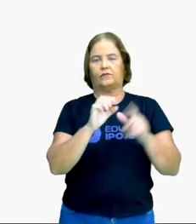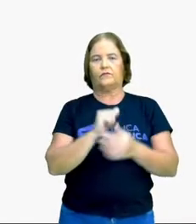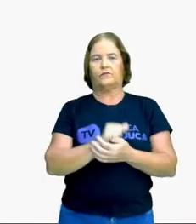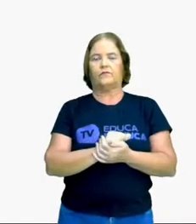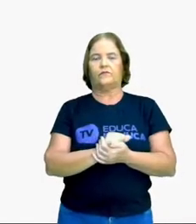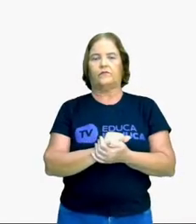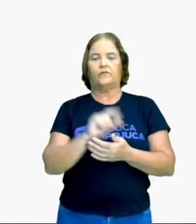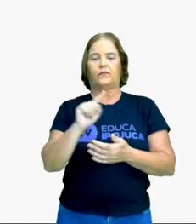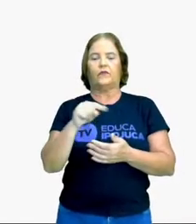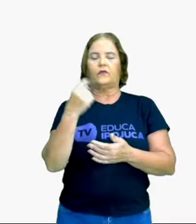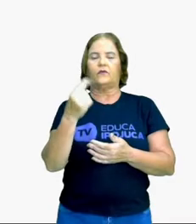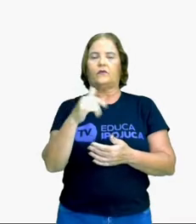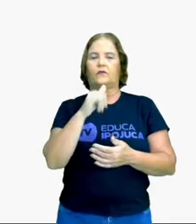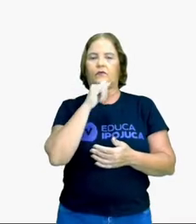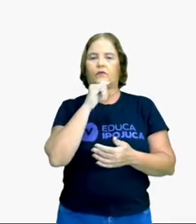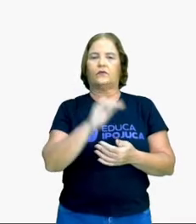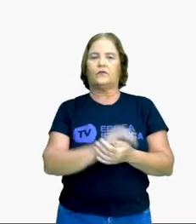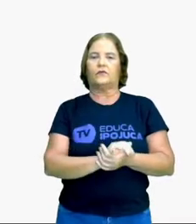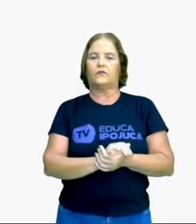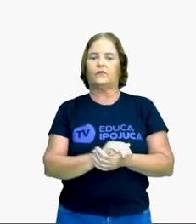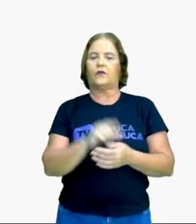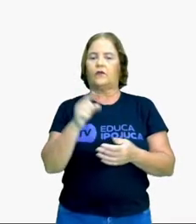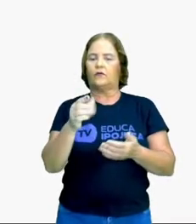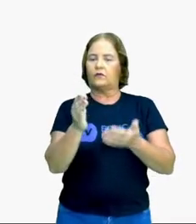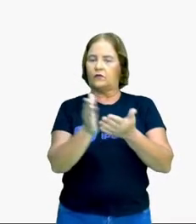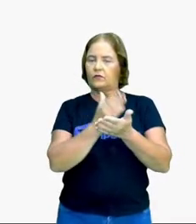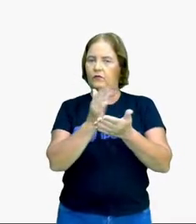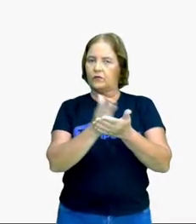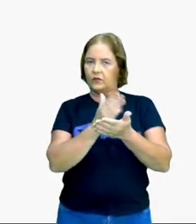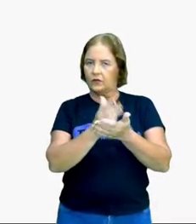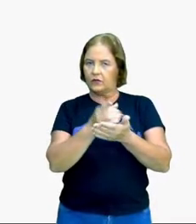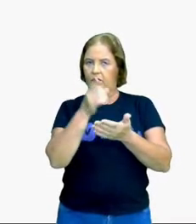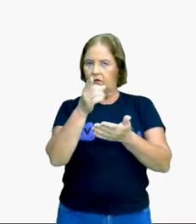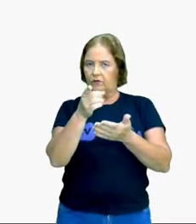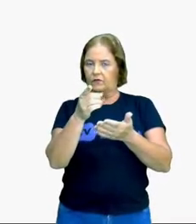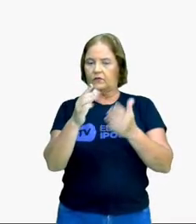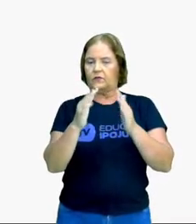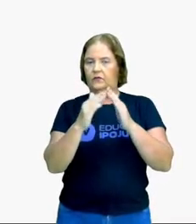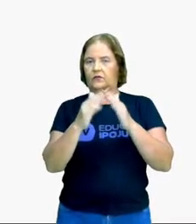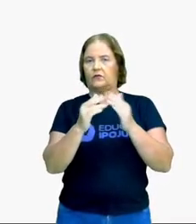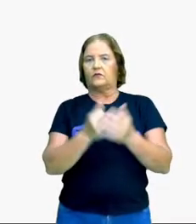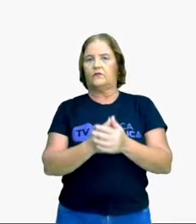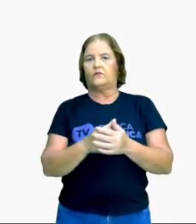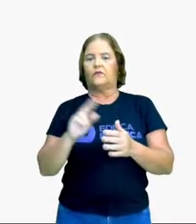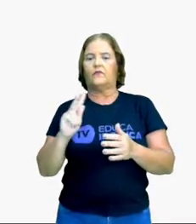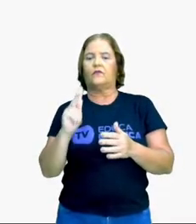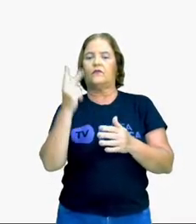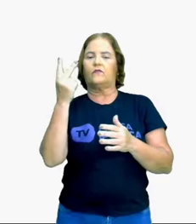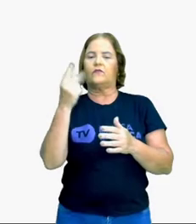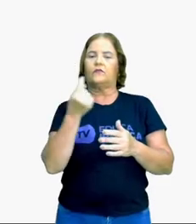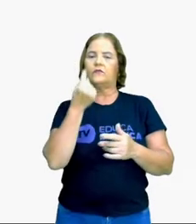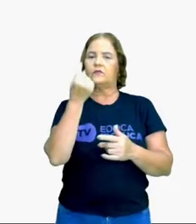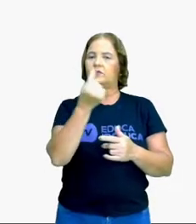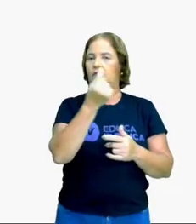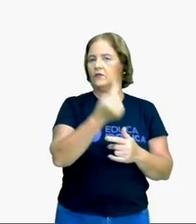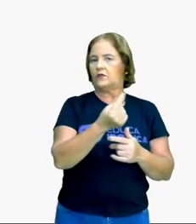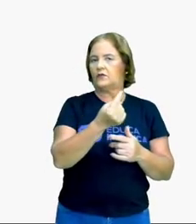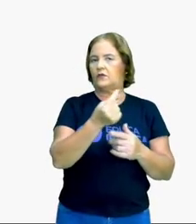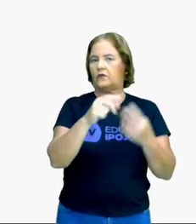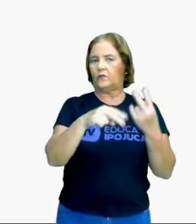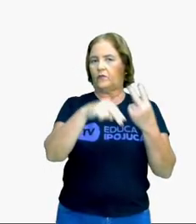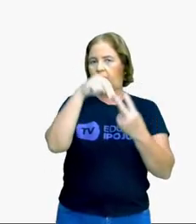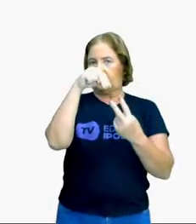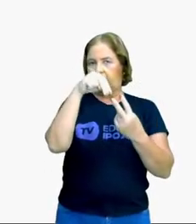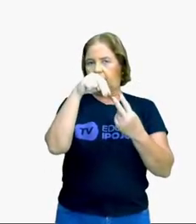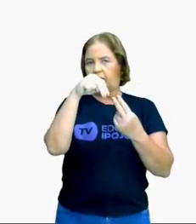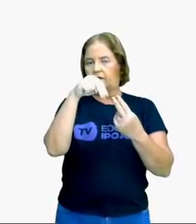Outro exemplo, calcule no caderno agora, no seu caderninho em casa, o valor de cada potência do